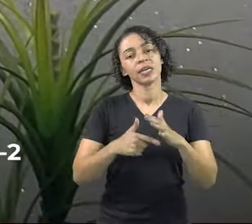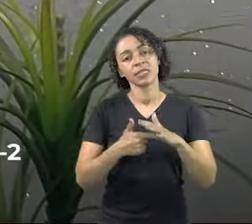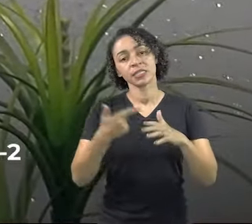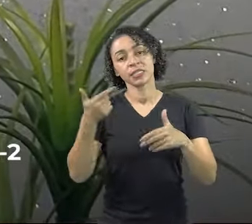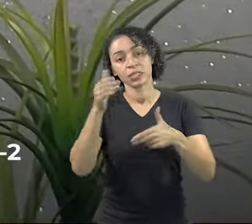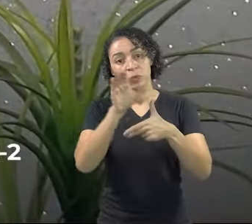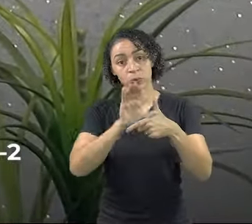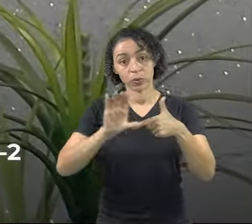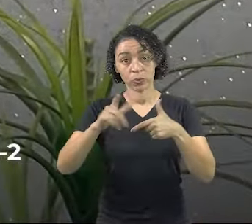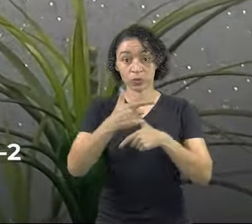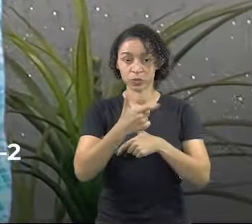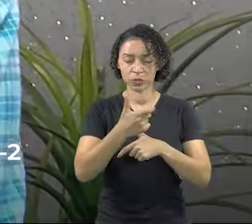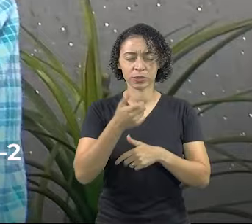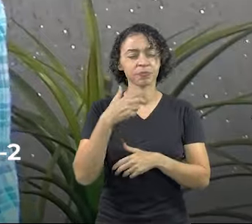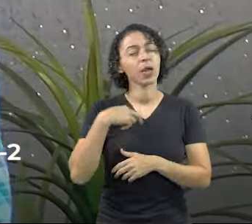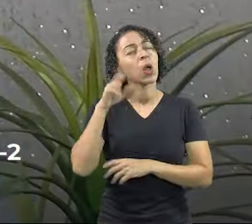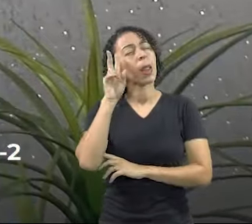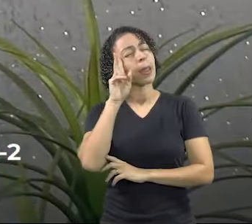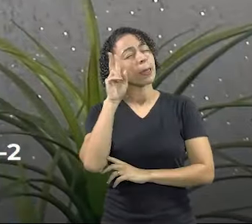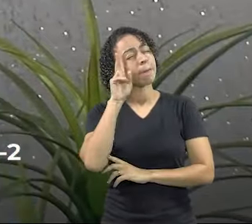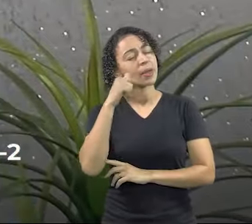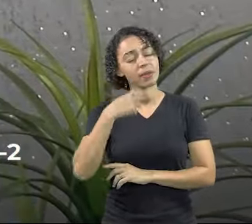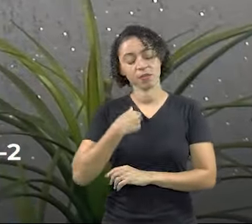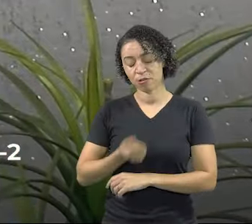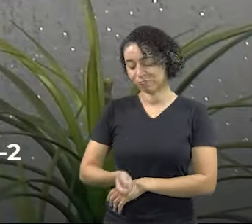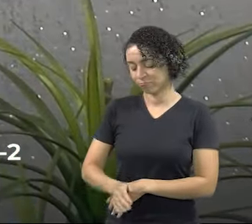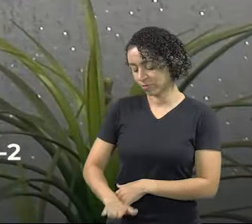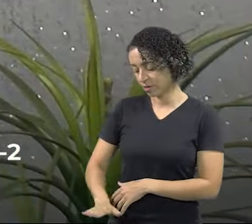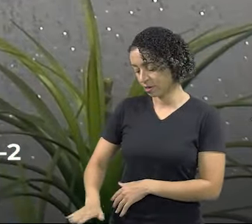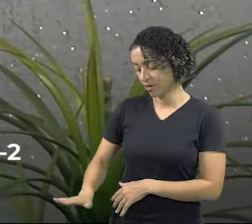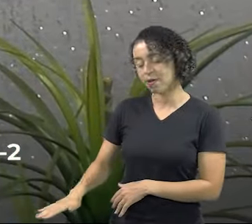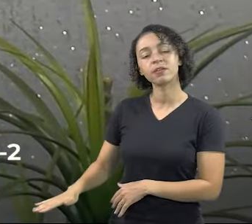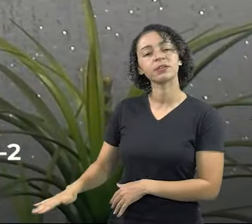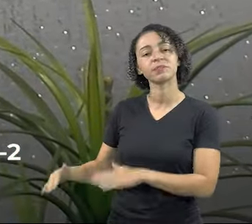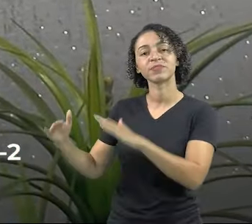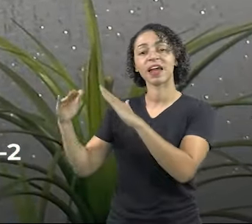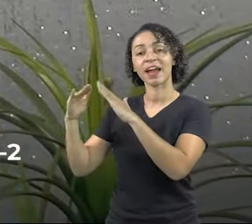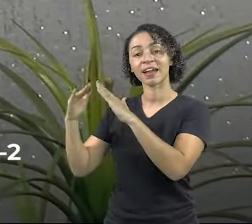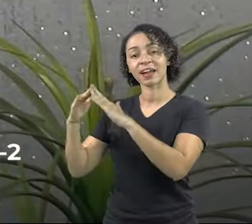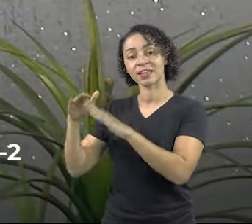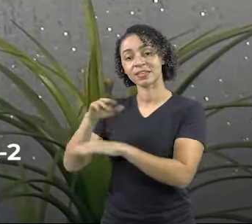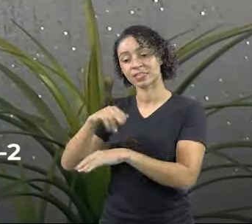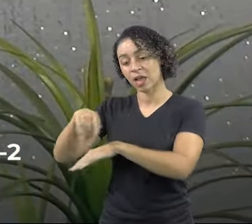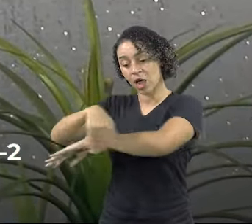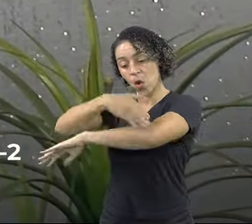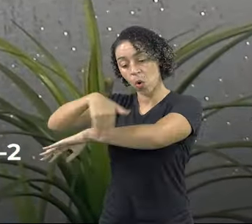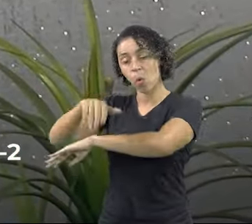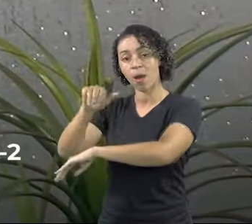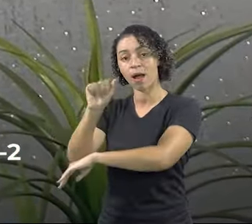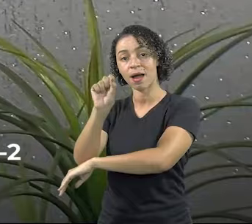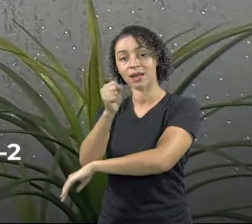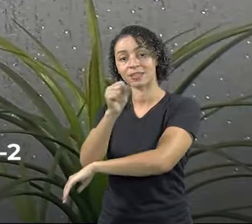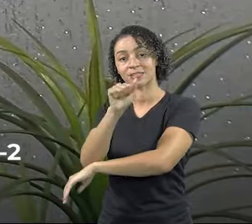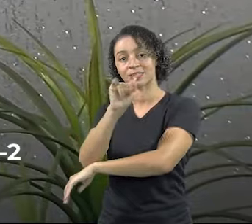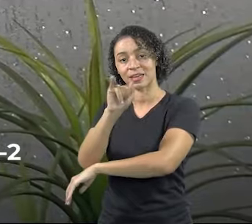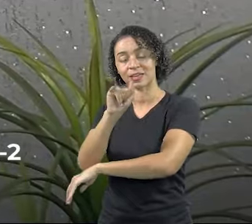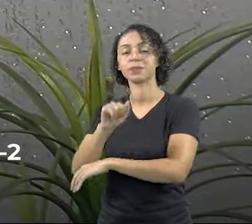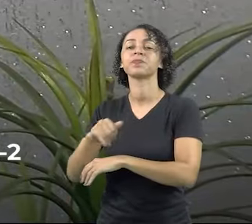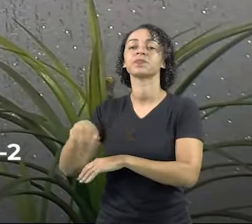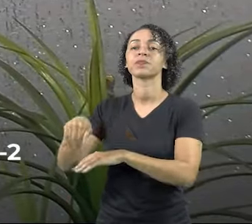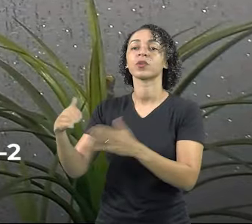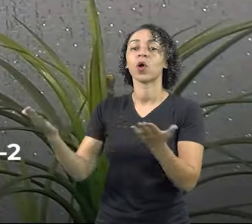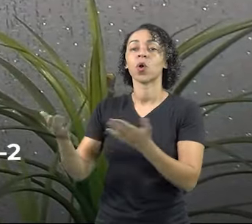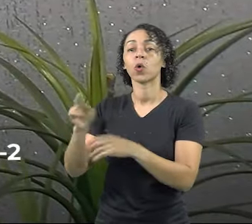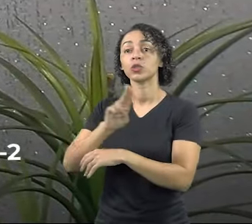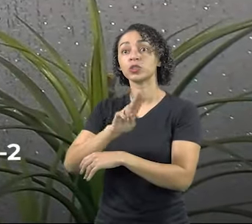criança nós morávamos ali na rua sair na Concórdia hoje Rua Professor João Batista Alvarenga ali